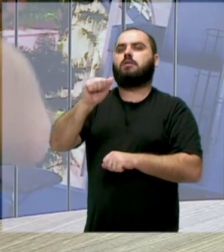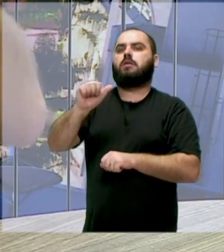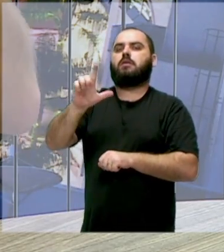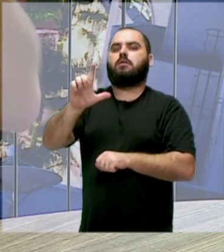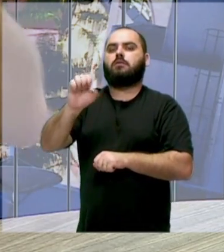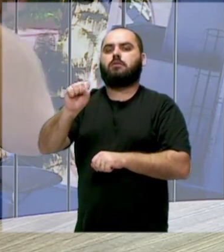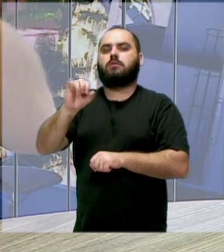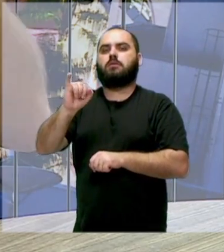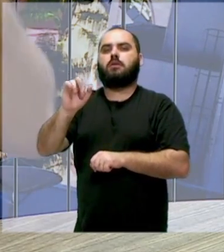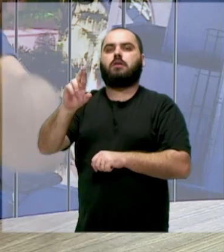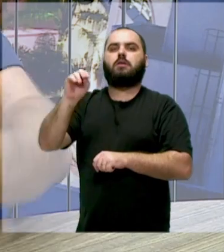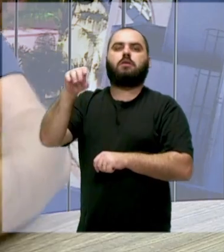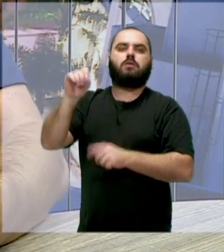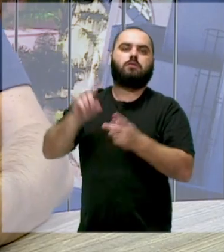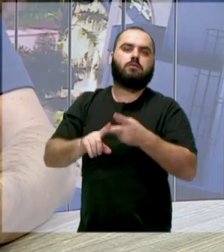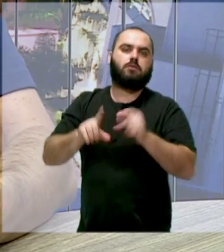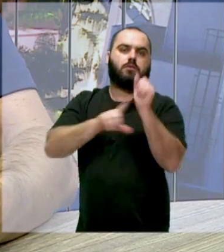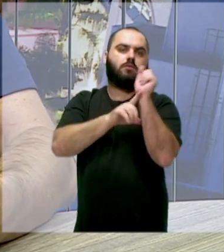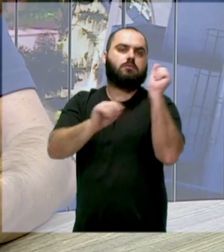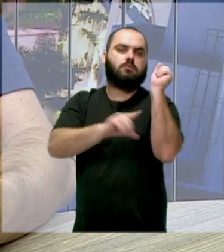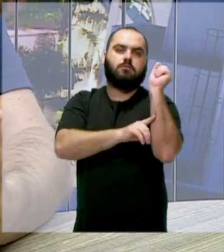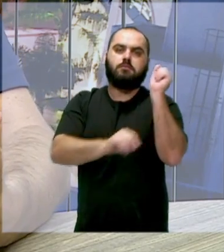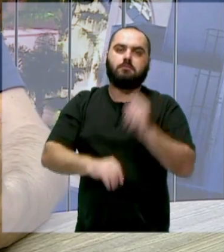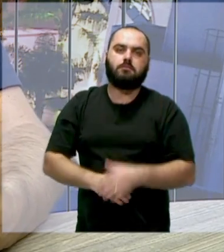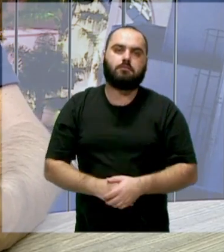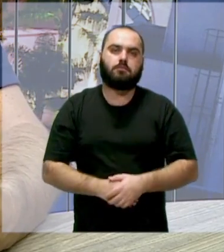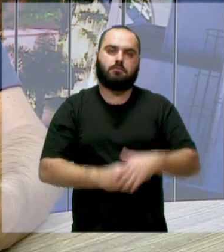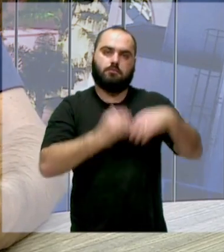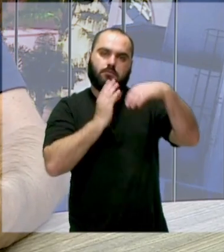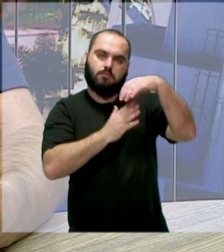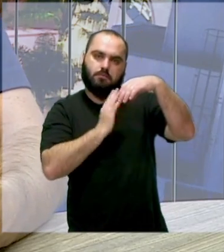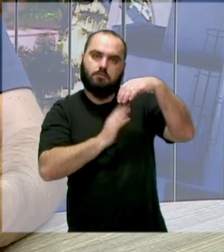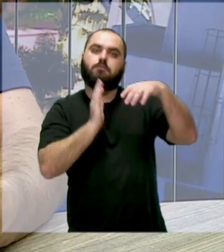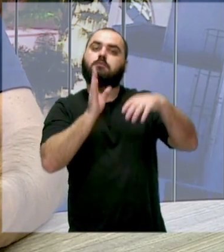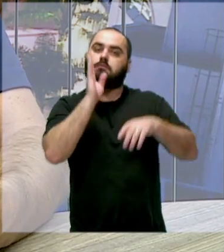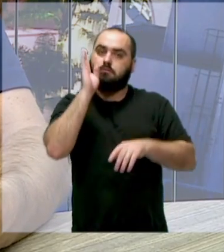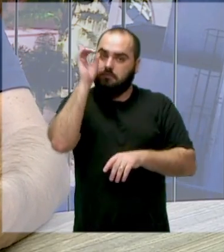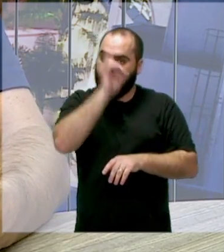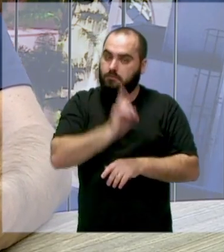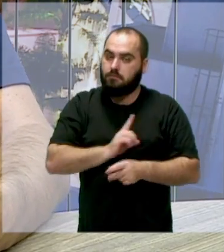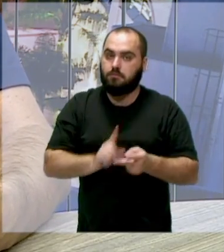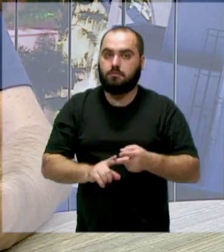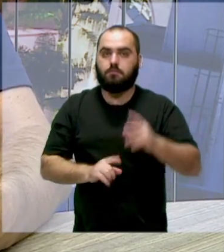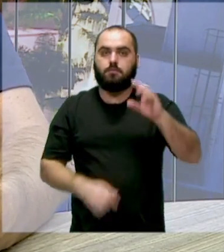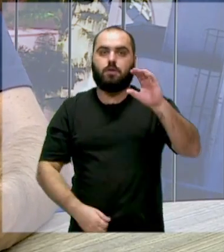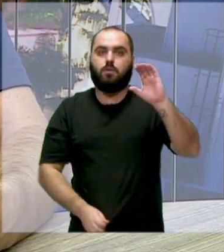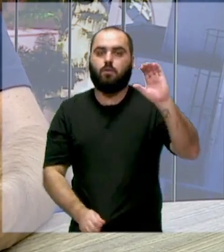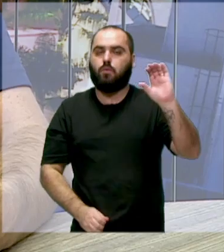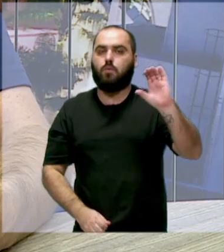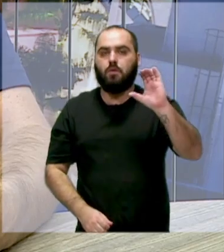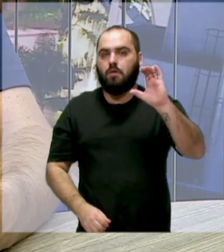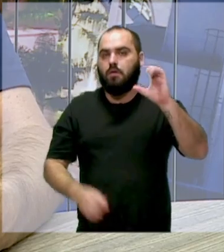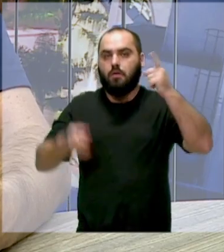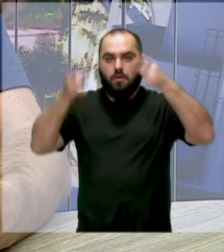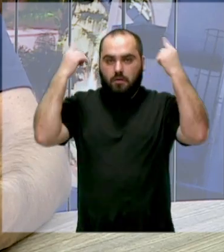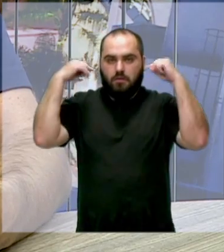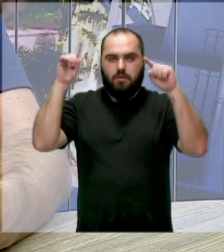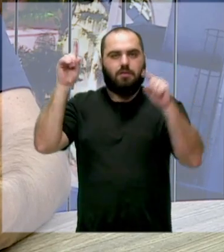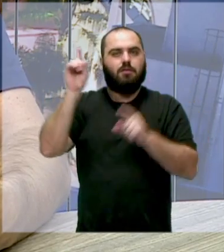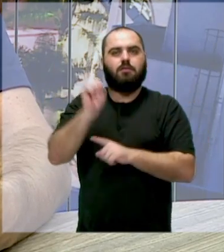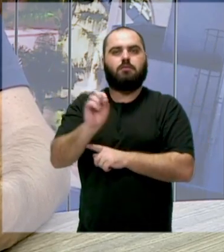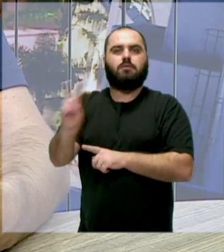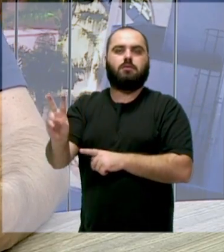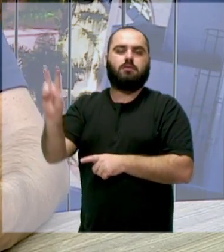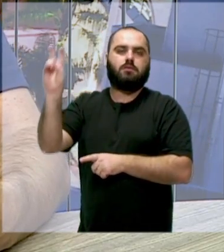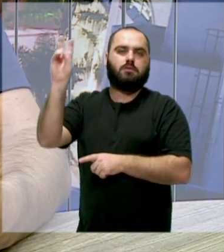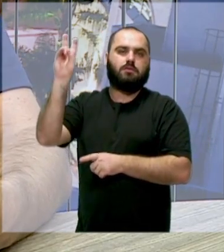até por uma distância um pouquinho maior. Itaipava já está no amarelinho, Canhanduba, Cordeiro, São Vicente, Centro,